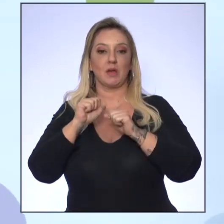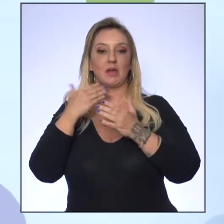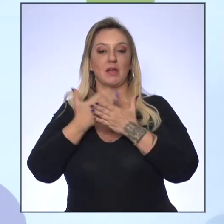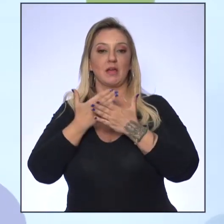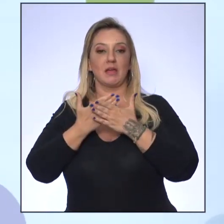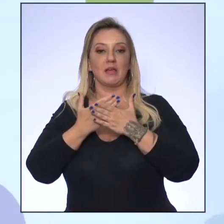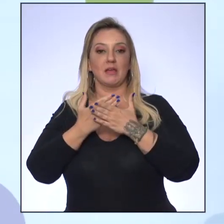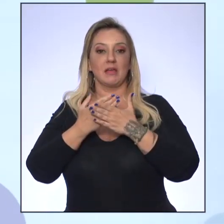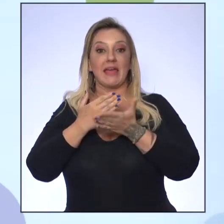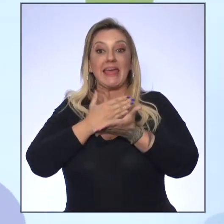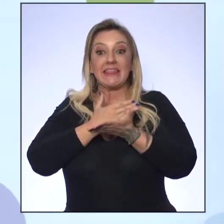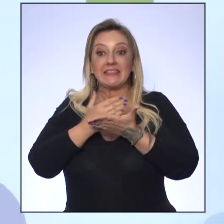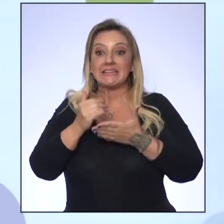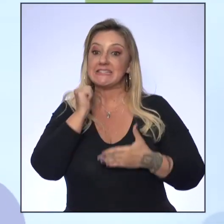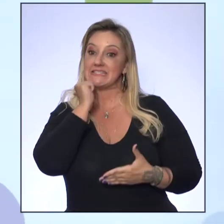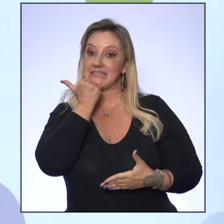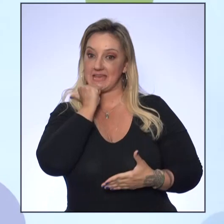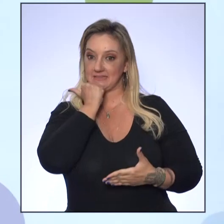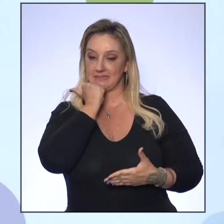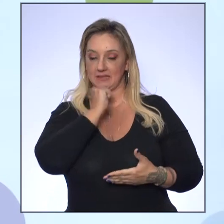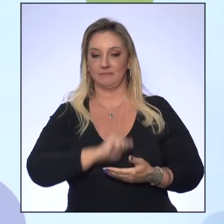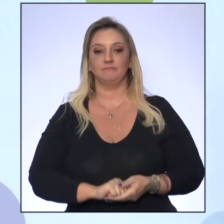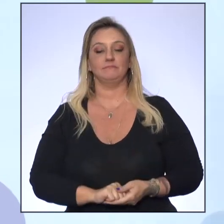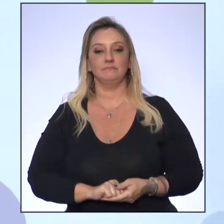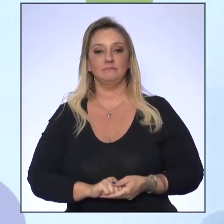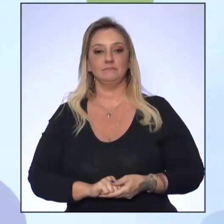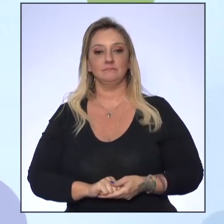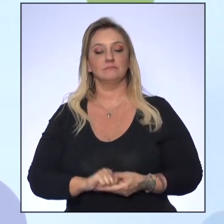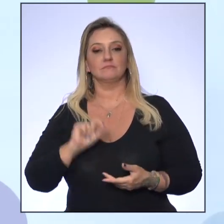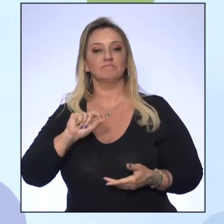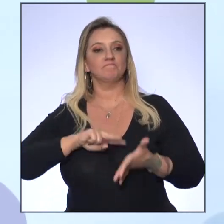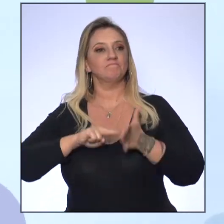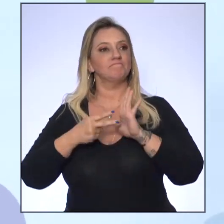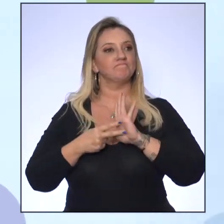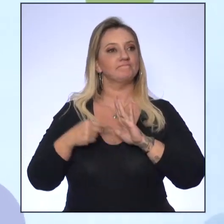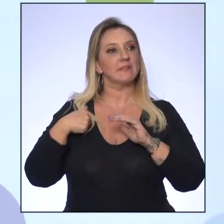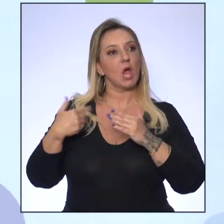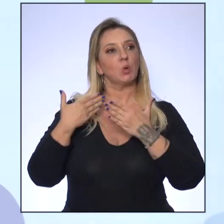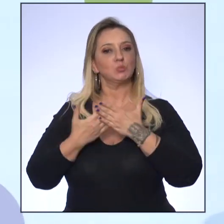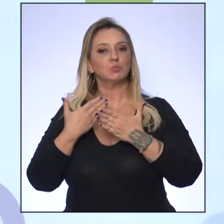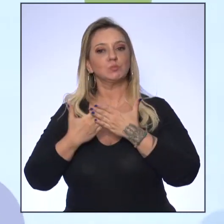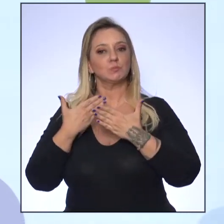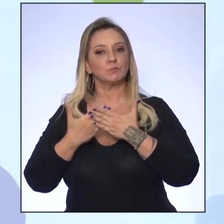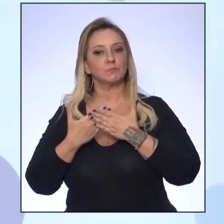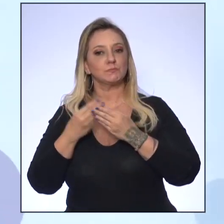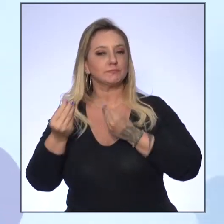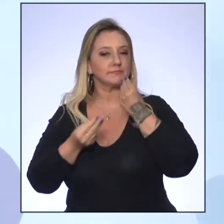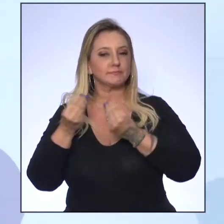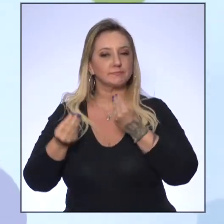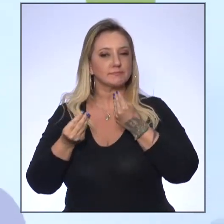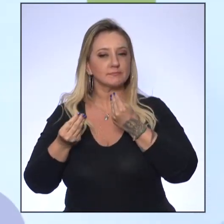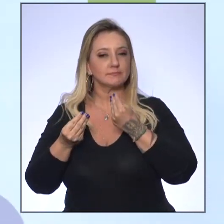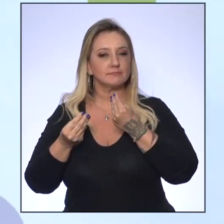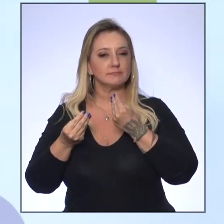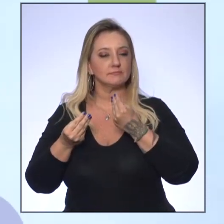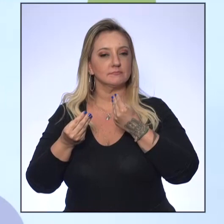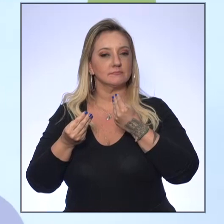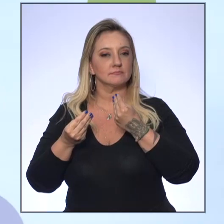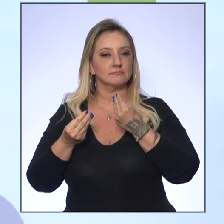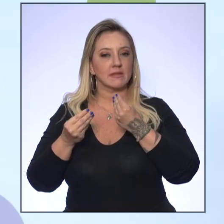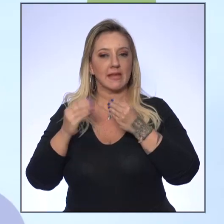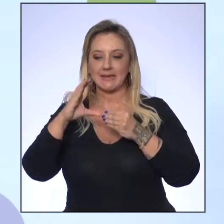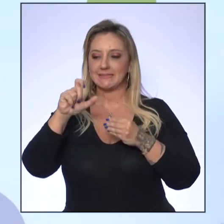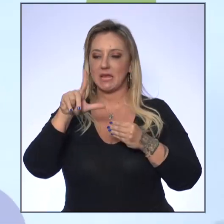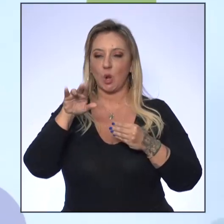que a gente chama de iniciação científica. Iniciação científica é o seguinte: olha, eu estou estudando lá como funciona uma determinada célula, qual